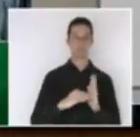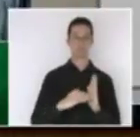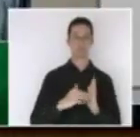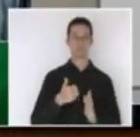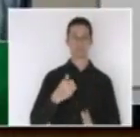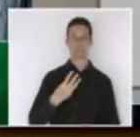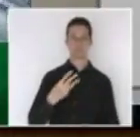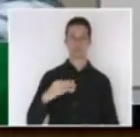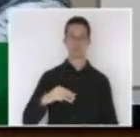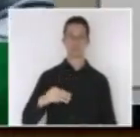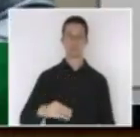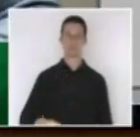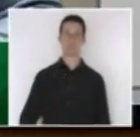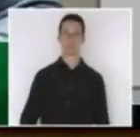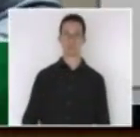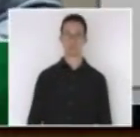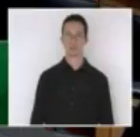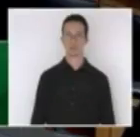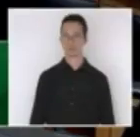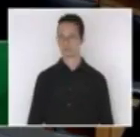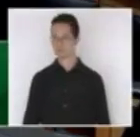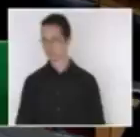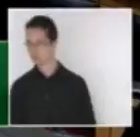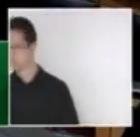13 minutos, deputado.